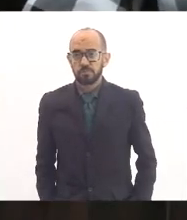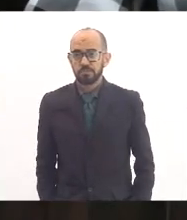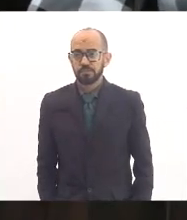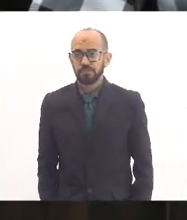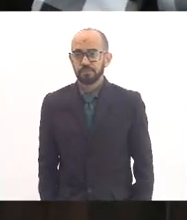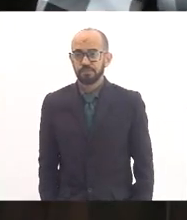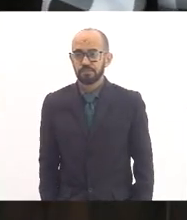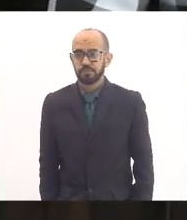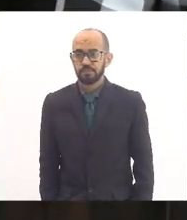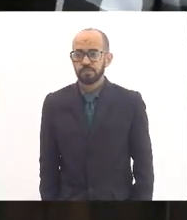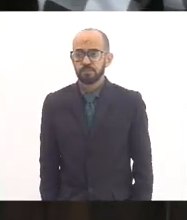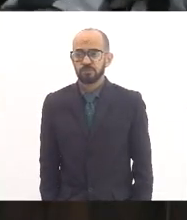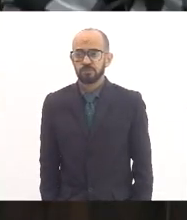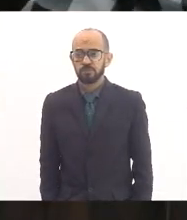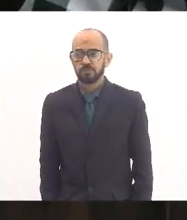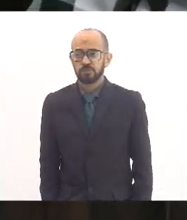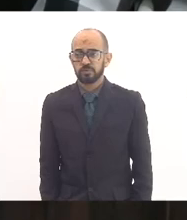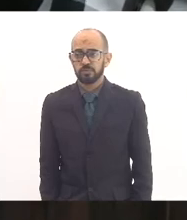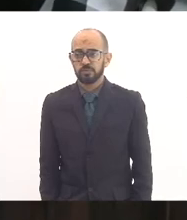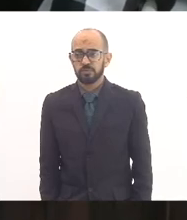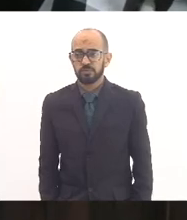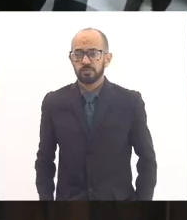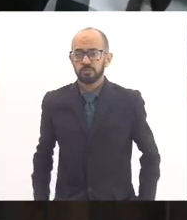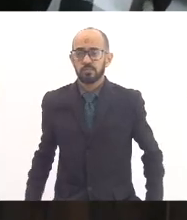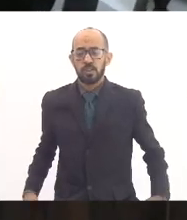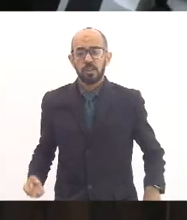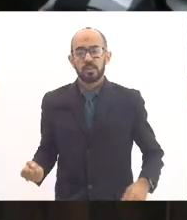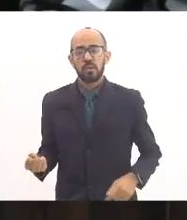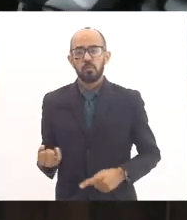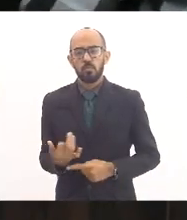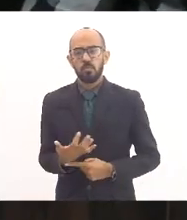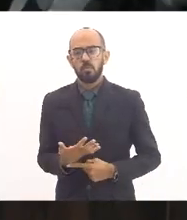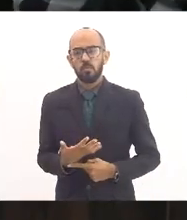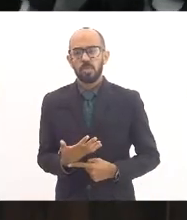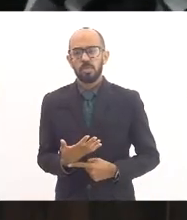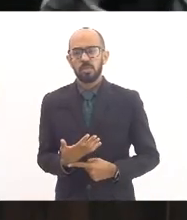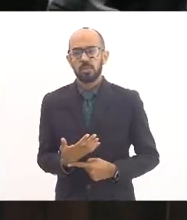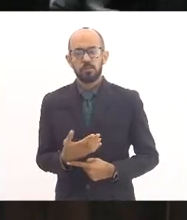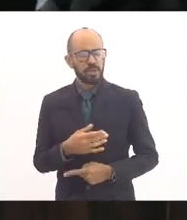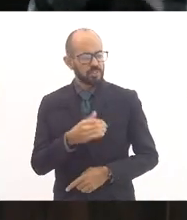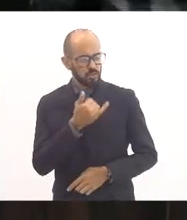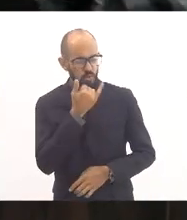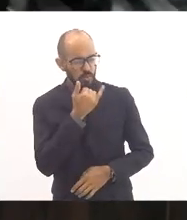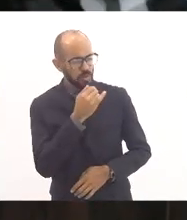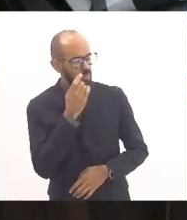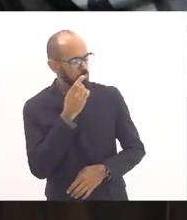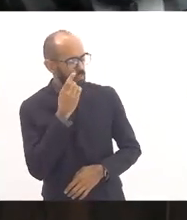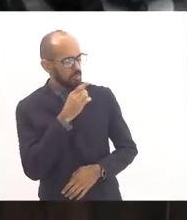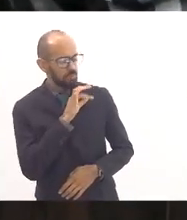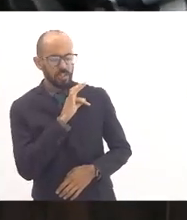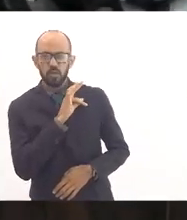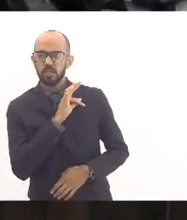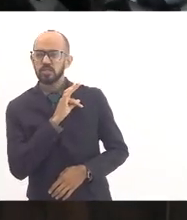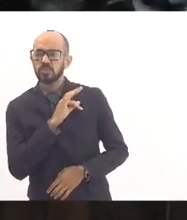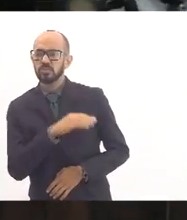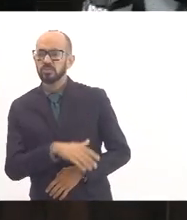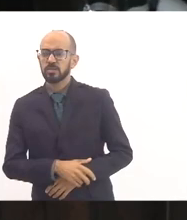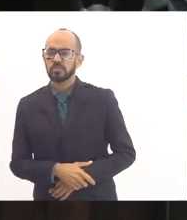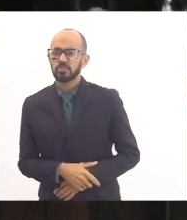E aí é bem havendo número legal que a deputada Martha Rocha tá ó